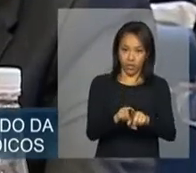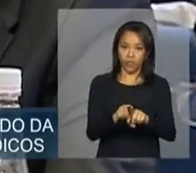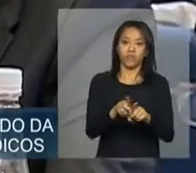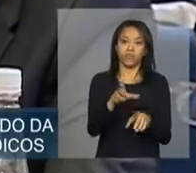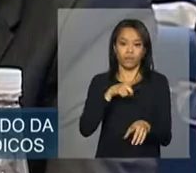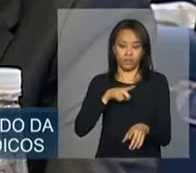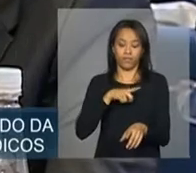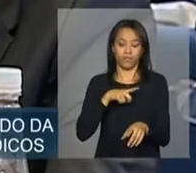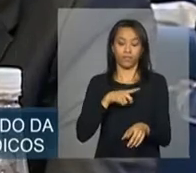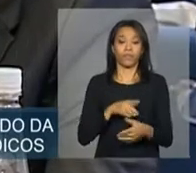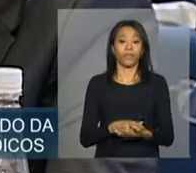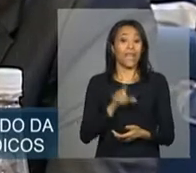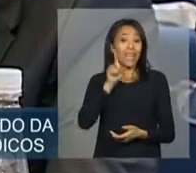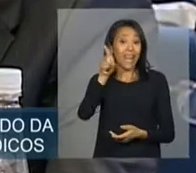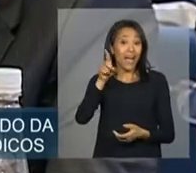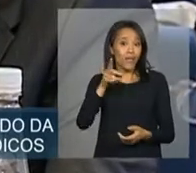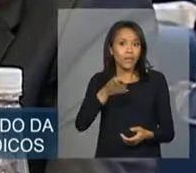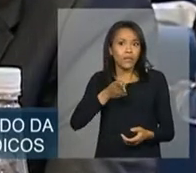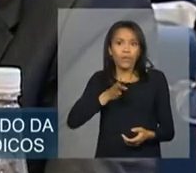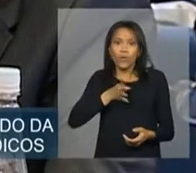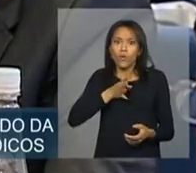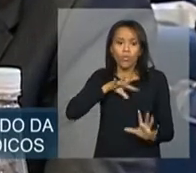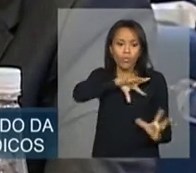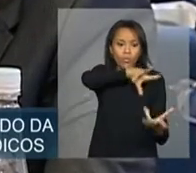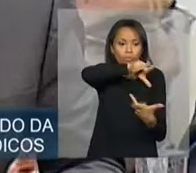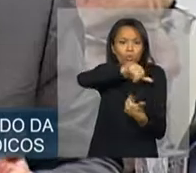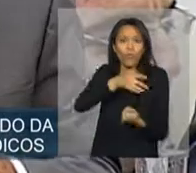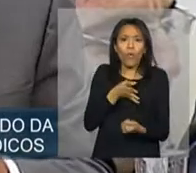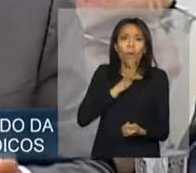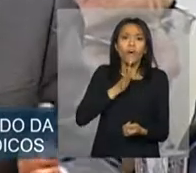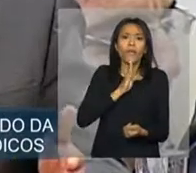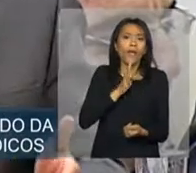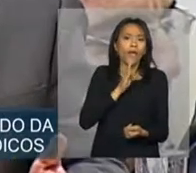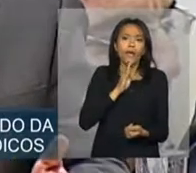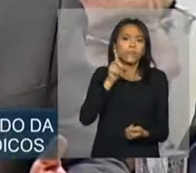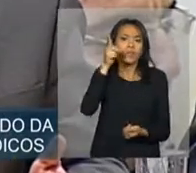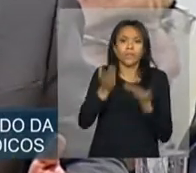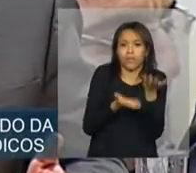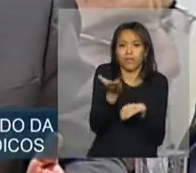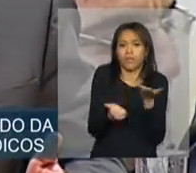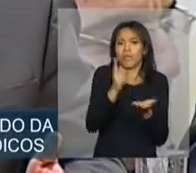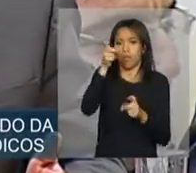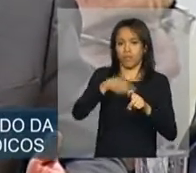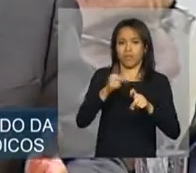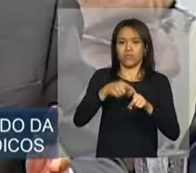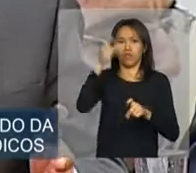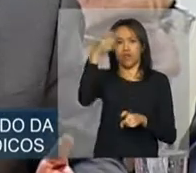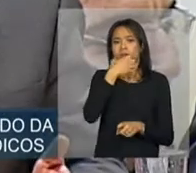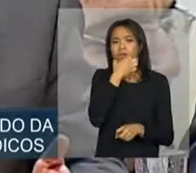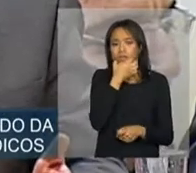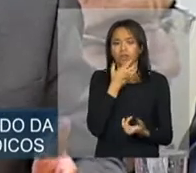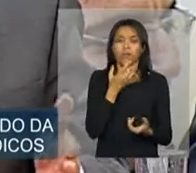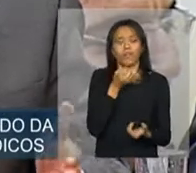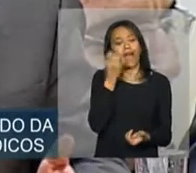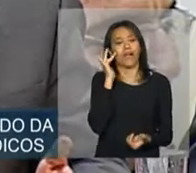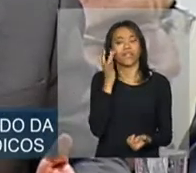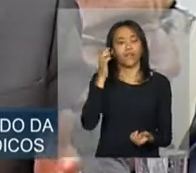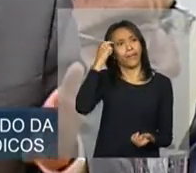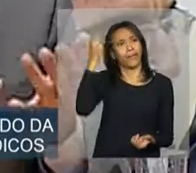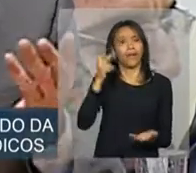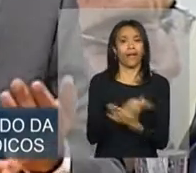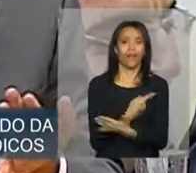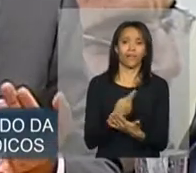o diagonal ficha é altamente reconhecido no mundo inteiro Então nós vamos parar com essa ideia de que médico Bom